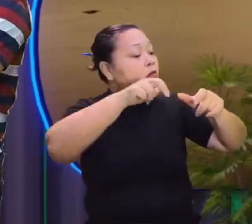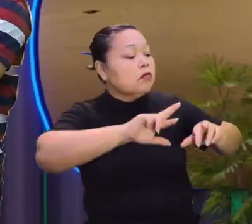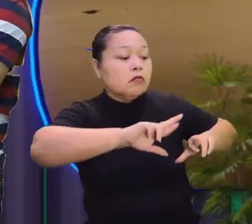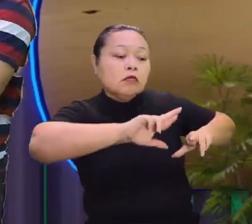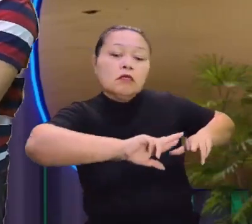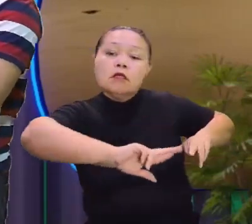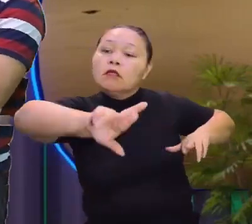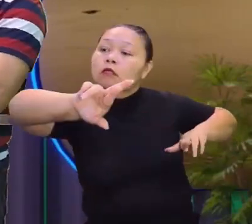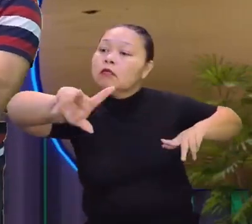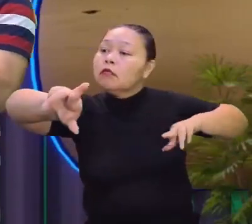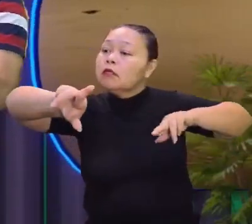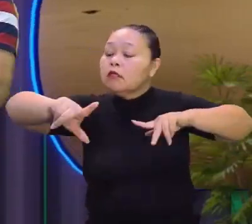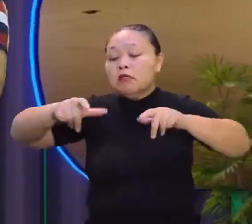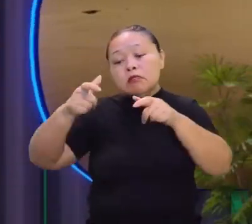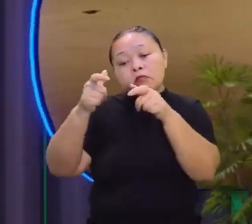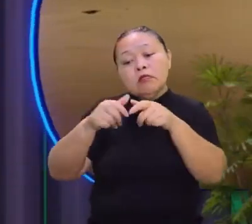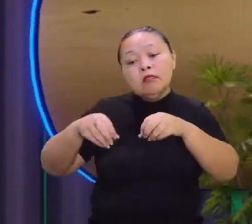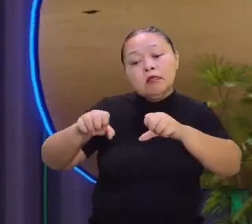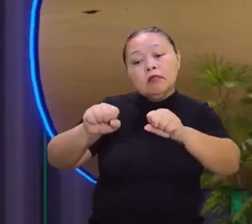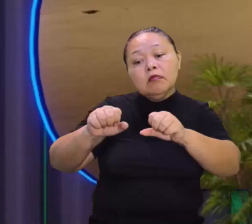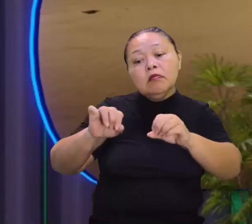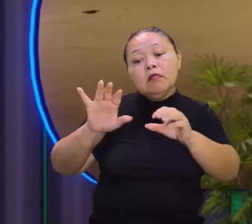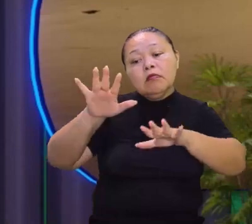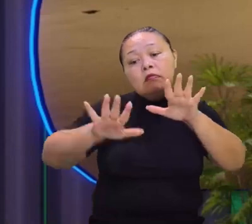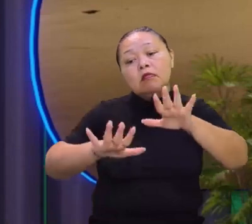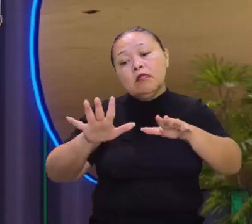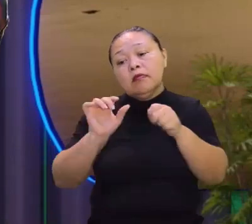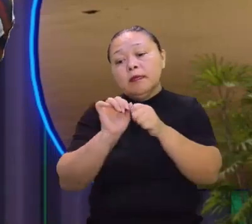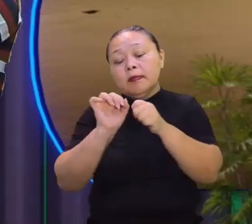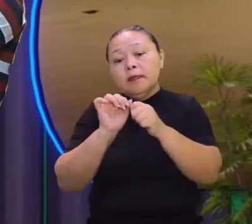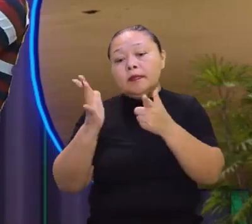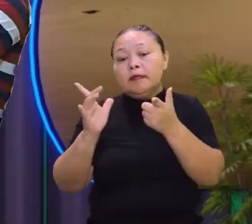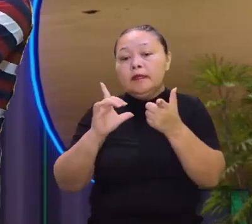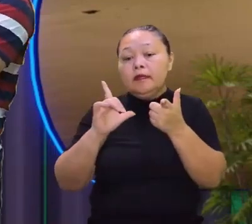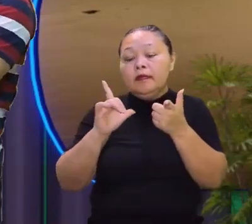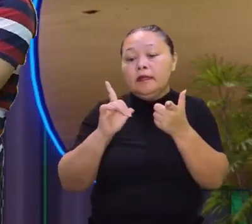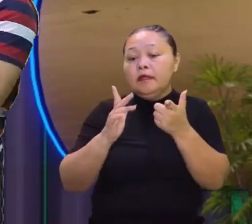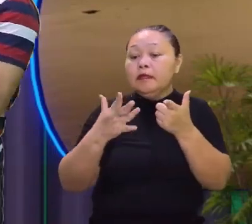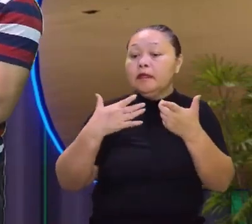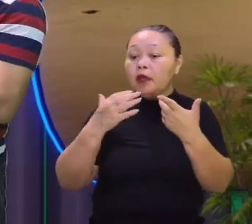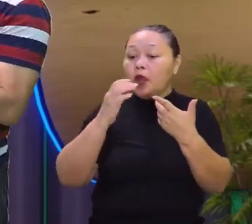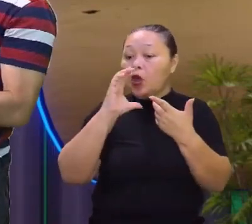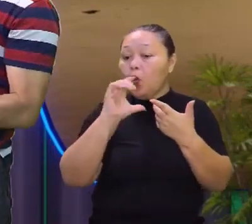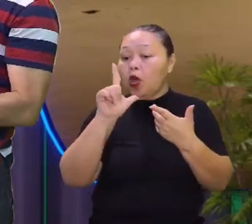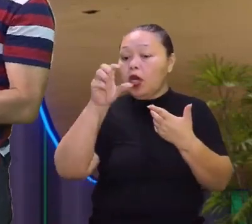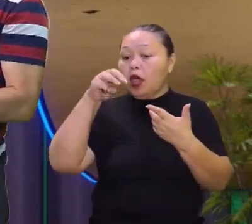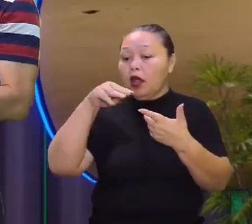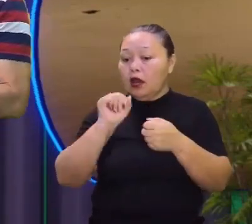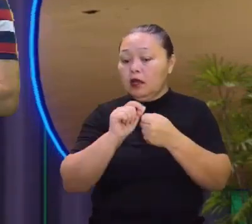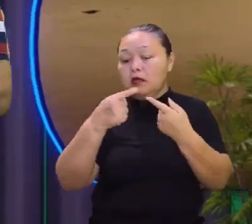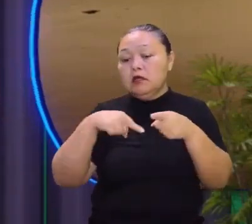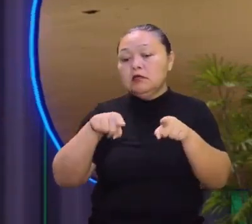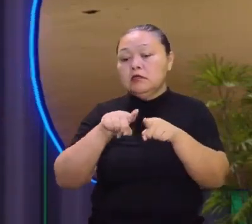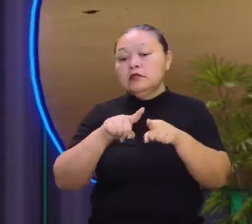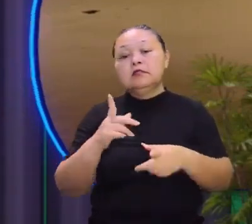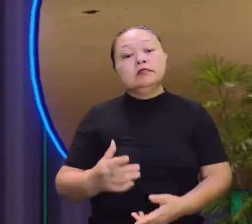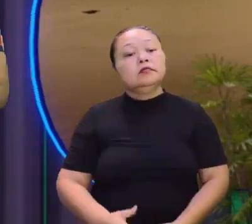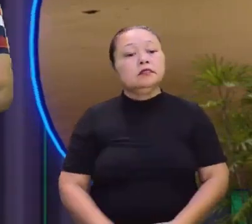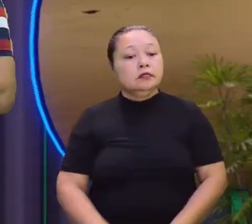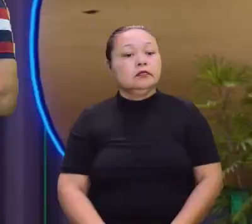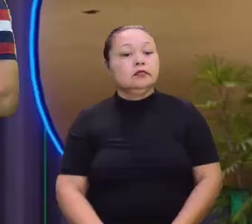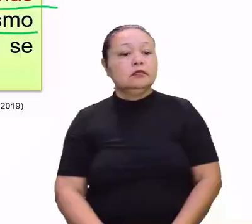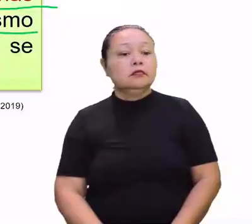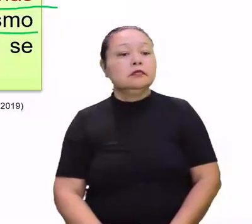para localidade, dependendo da pressão, dependendo do clima. Isso mesmo. Isso? Exato.